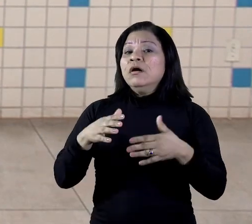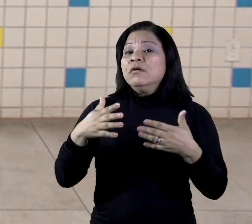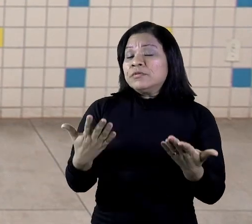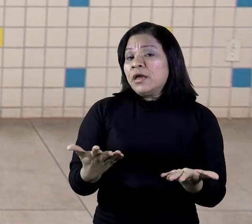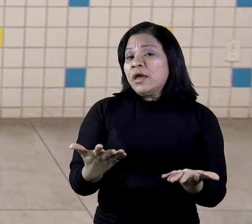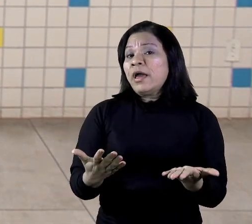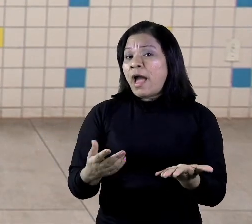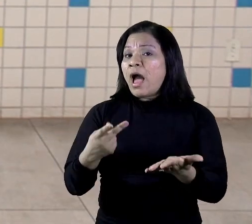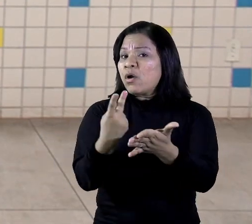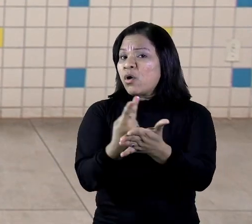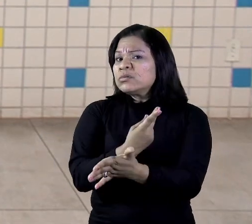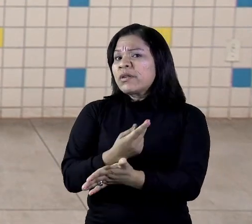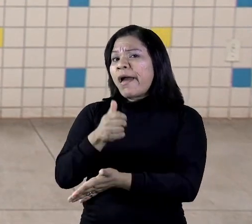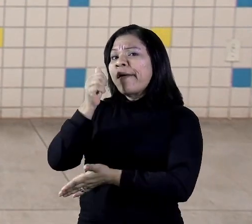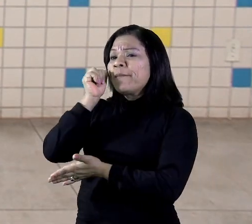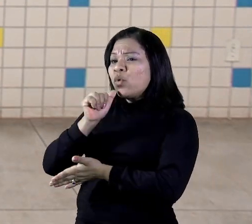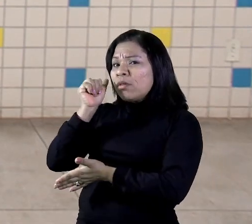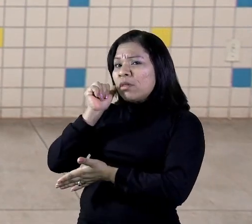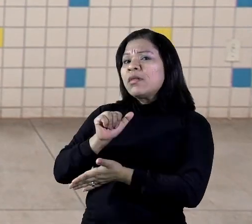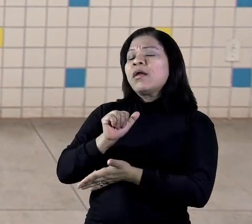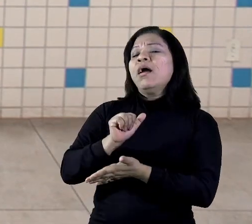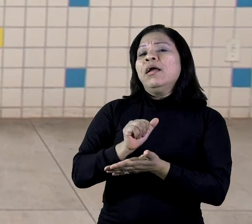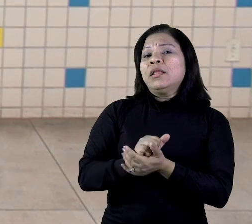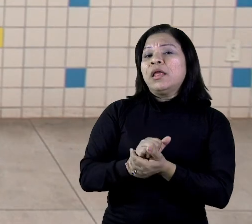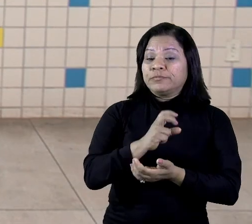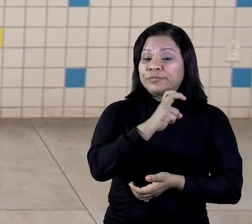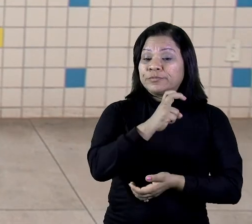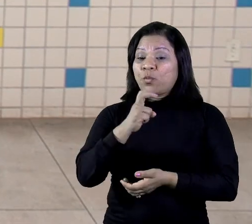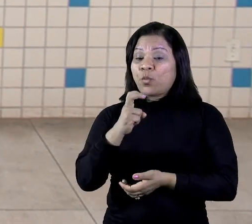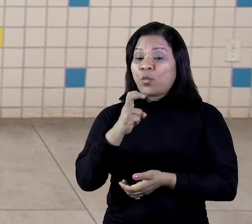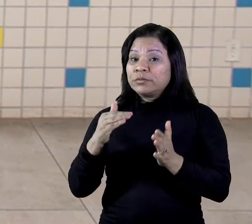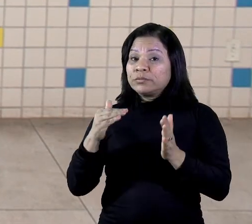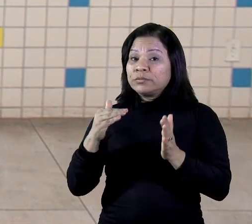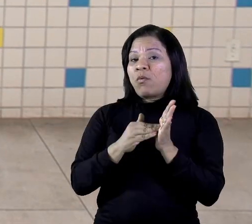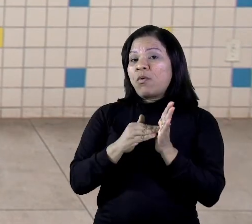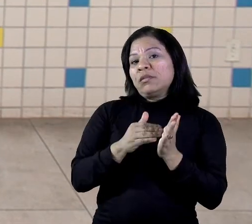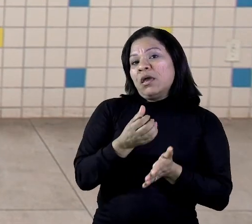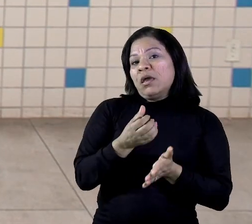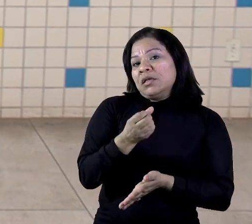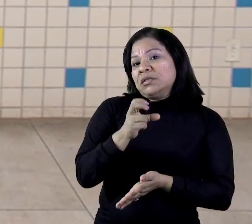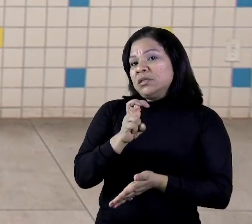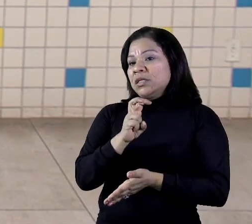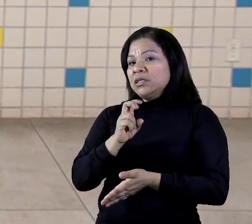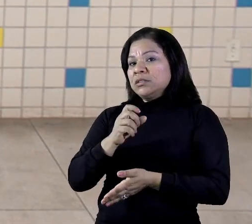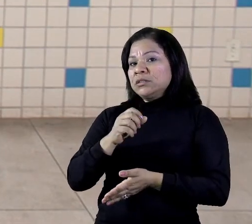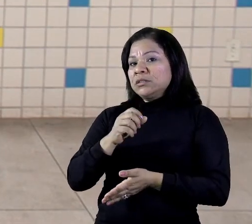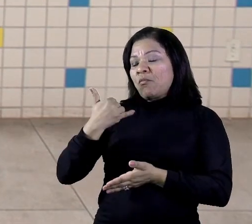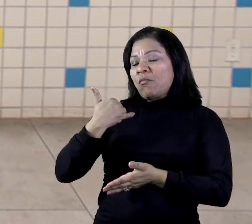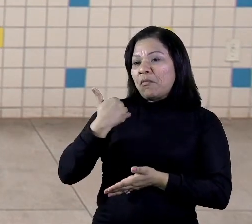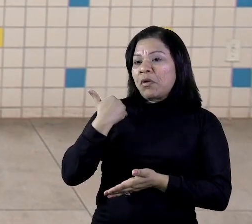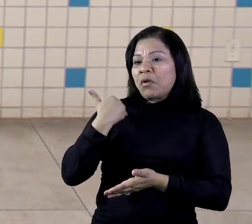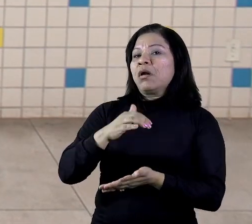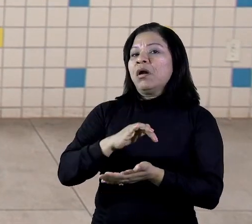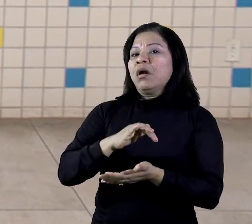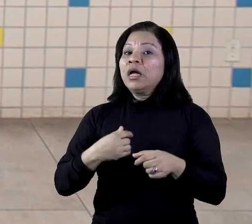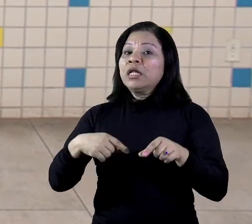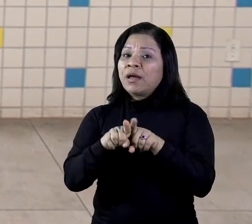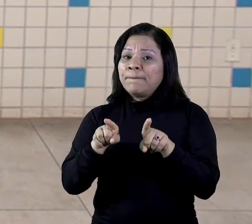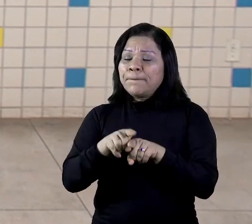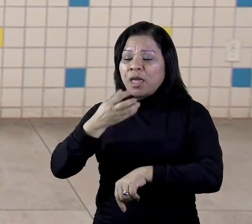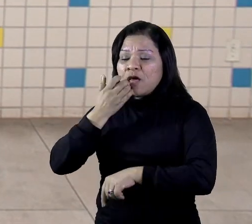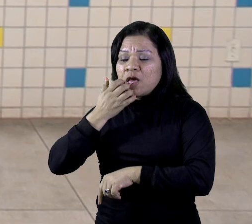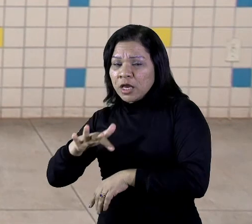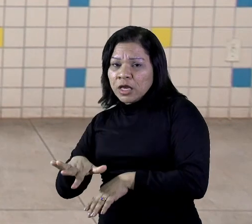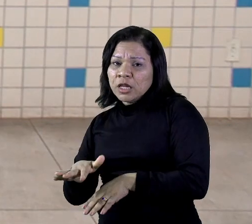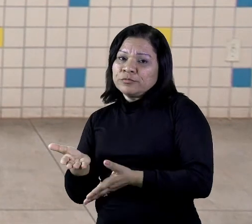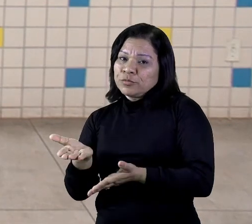mulheres de 35 a 50 anos, mas pode ocorrer em crianças e adolescentes. Bom, gente,